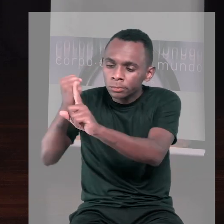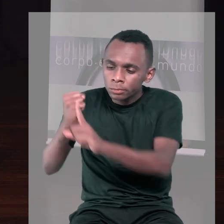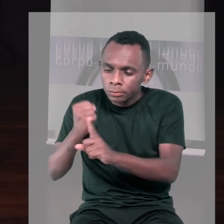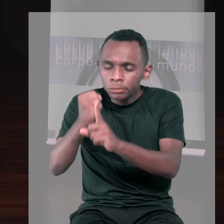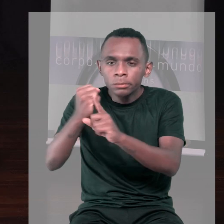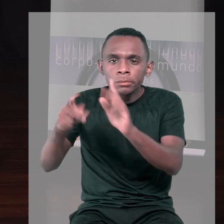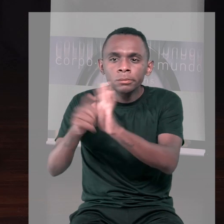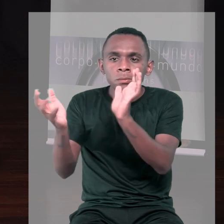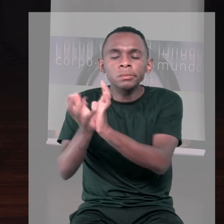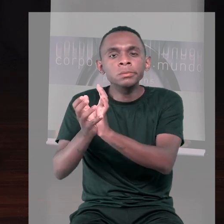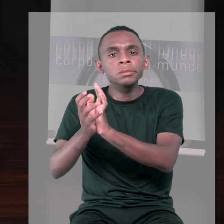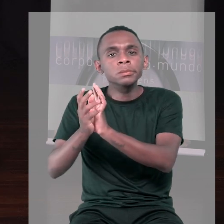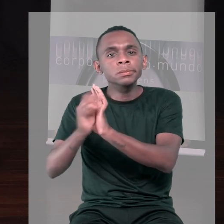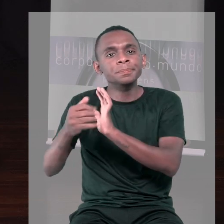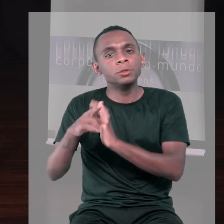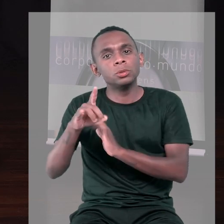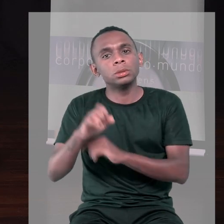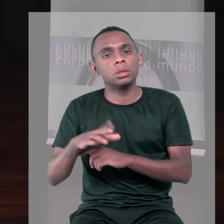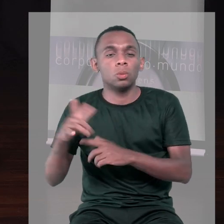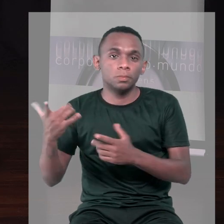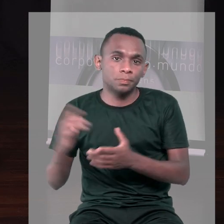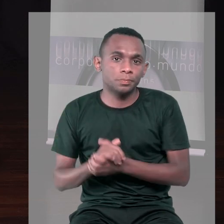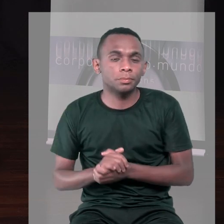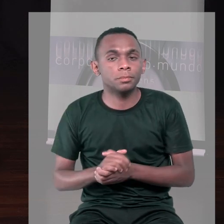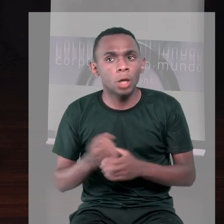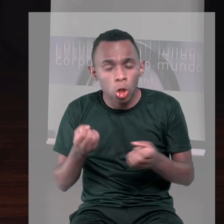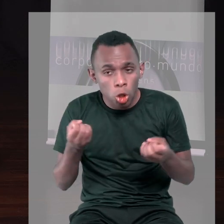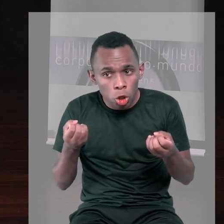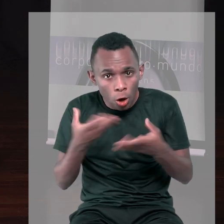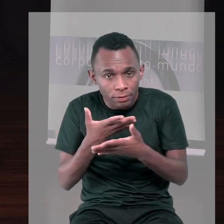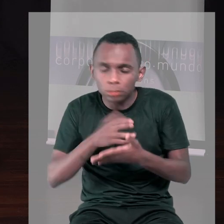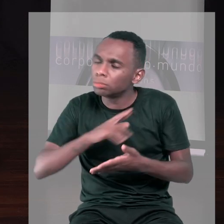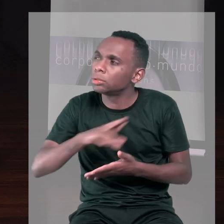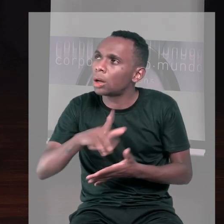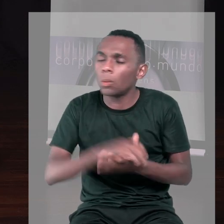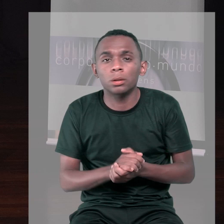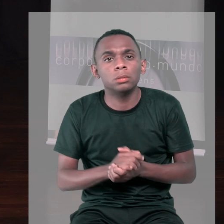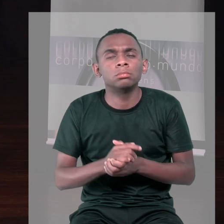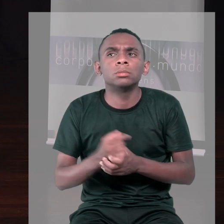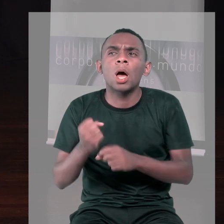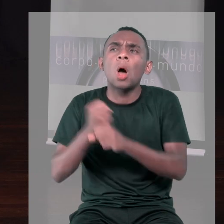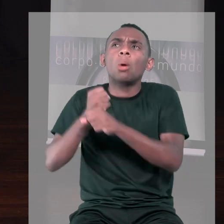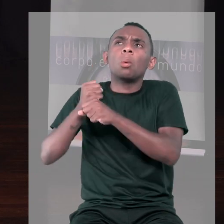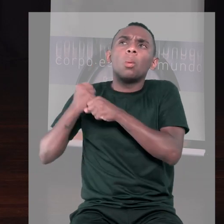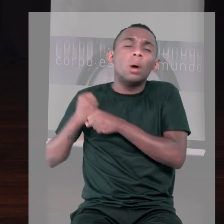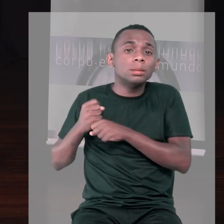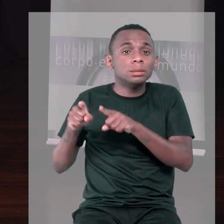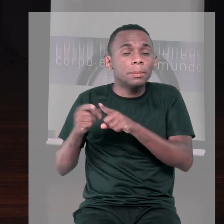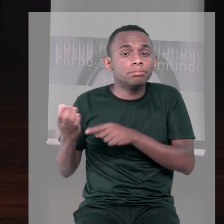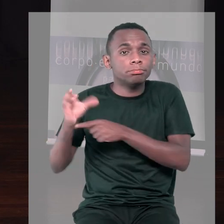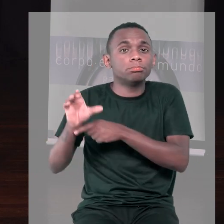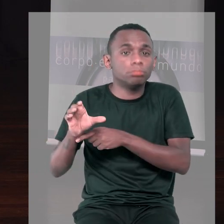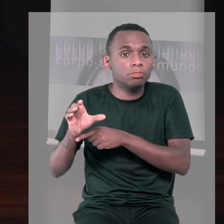a destruição dos judeus. Esse historiador se chama Raoul Hilberg, cujo livro Arendt conhecia, que